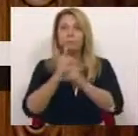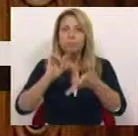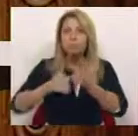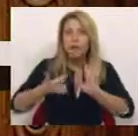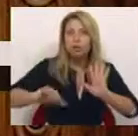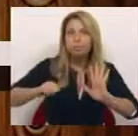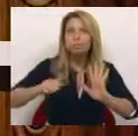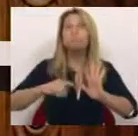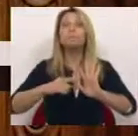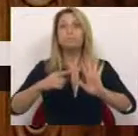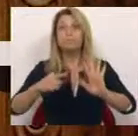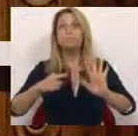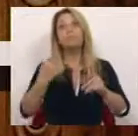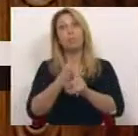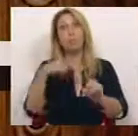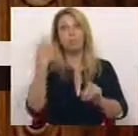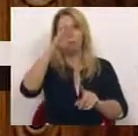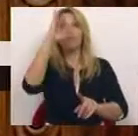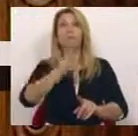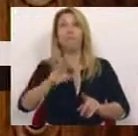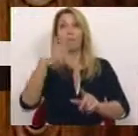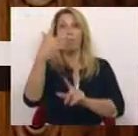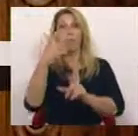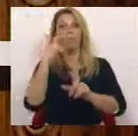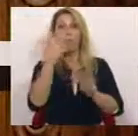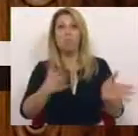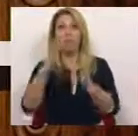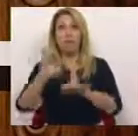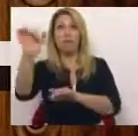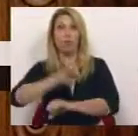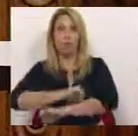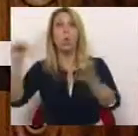Tejo para fazer a refrigeração da sua produção de energia nuclear.